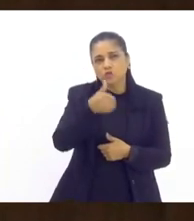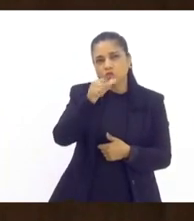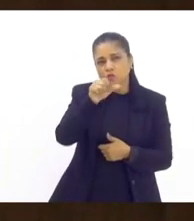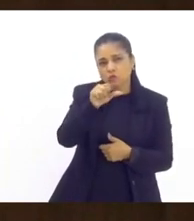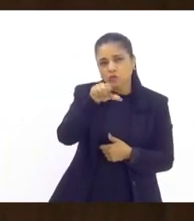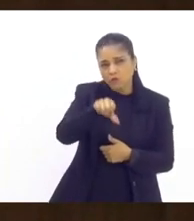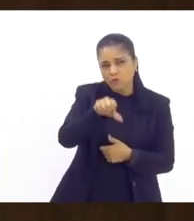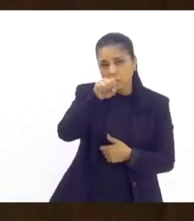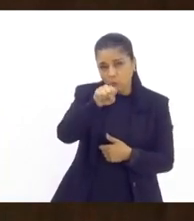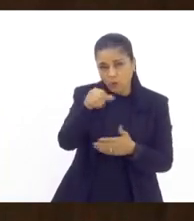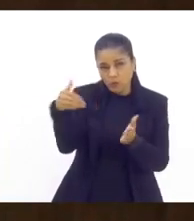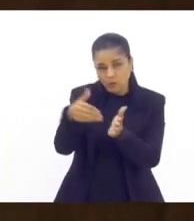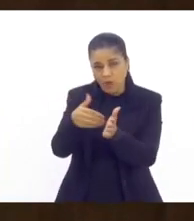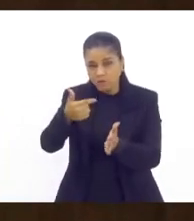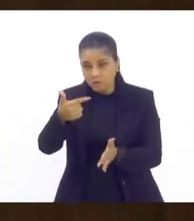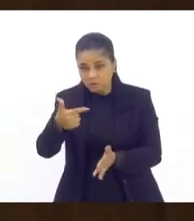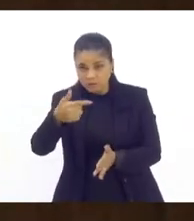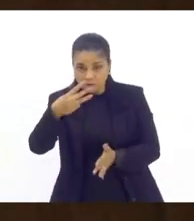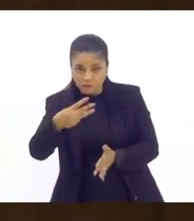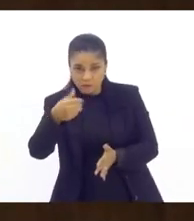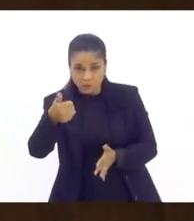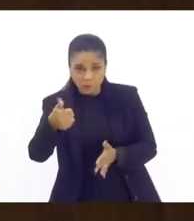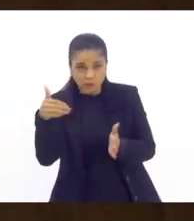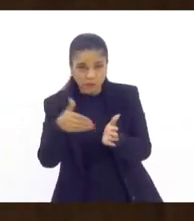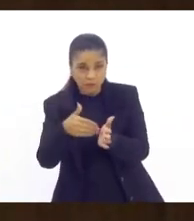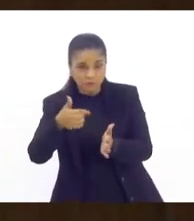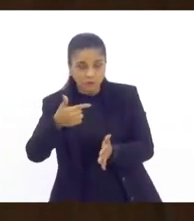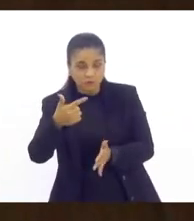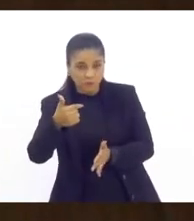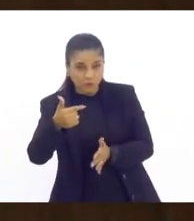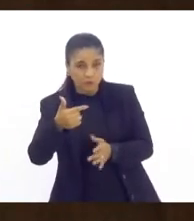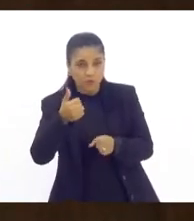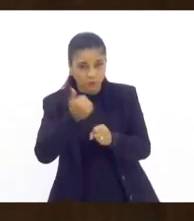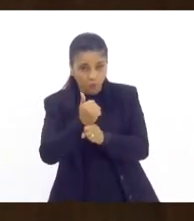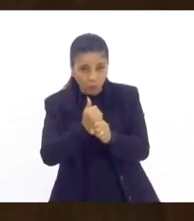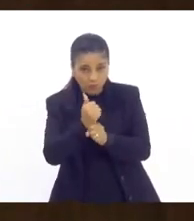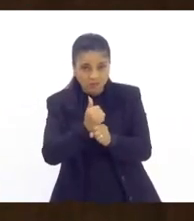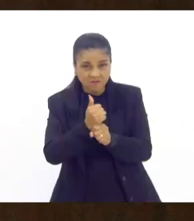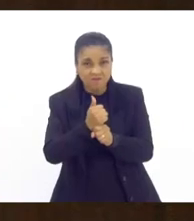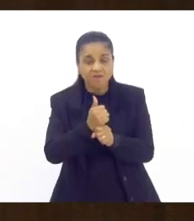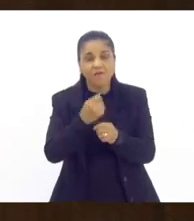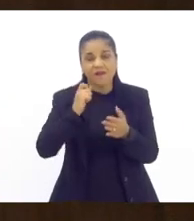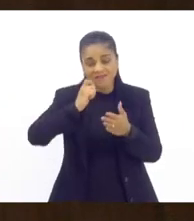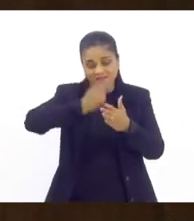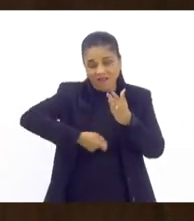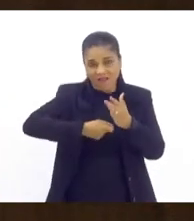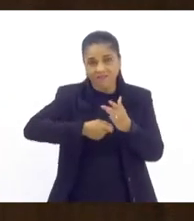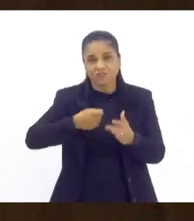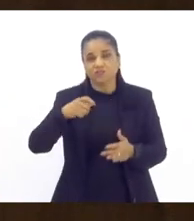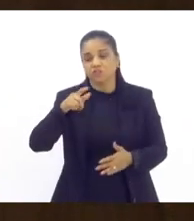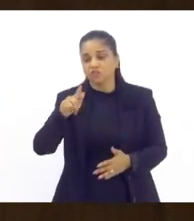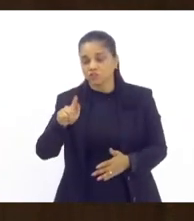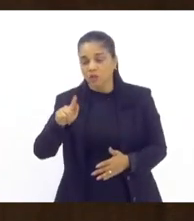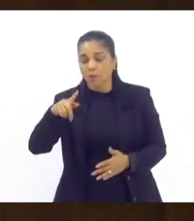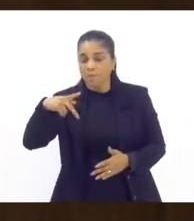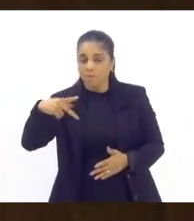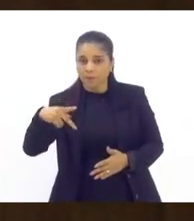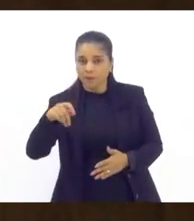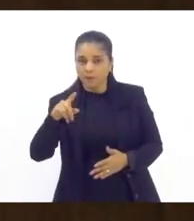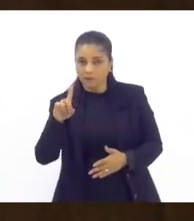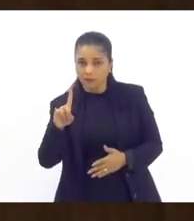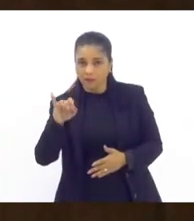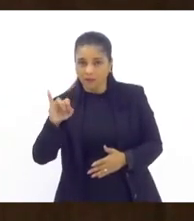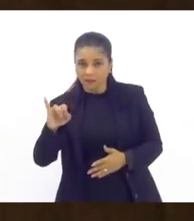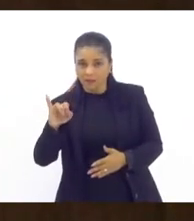2012, uma taxa de juros que é o IGPDI mais 6 pontos